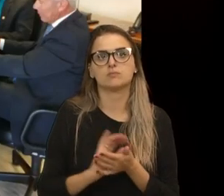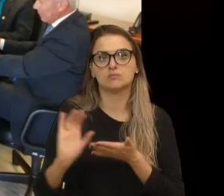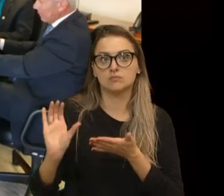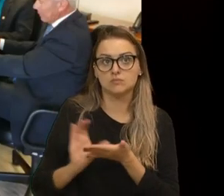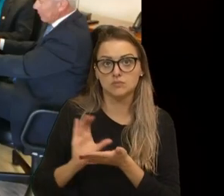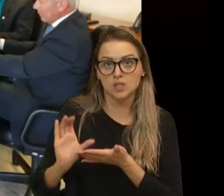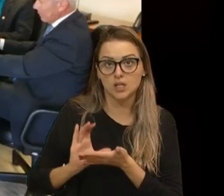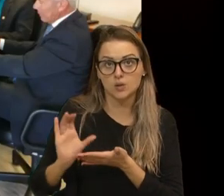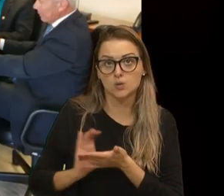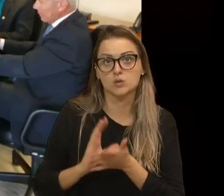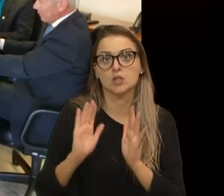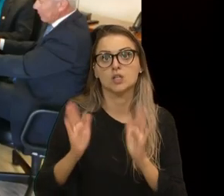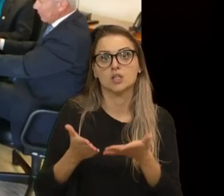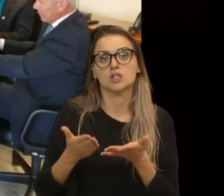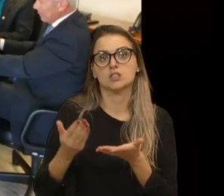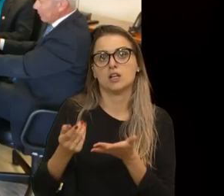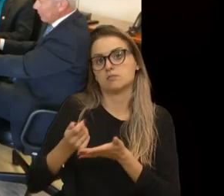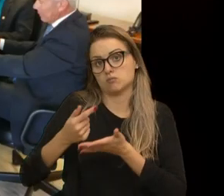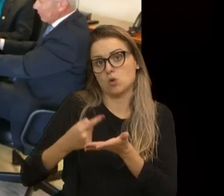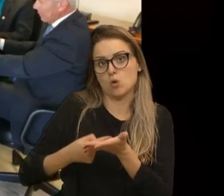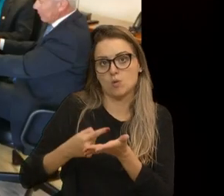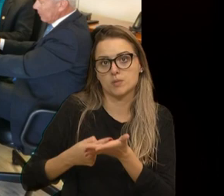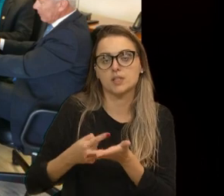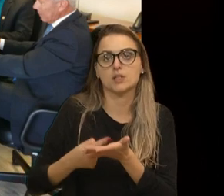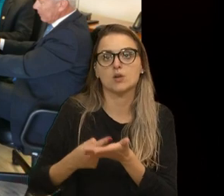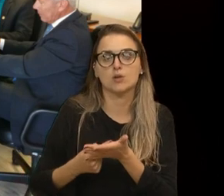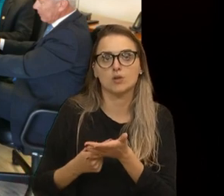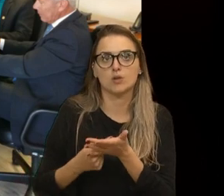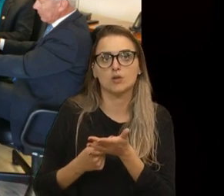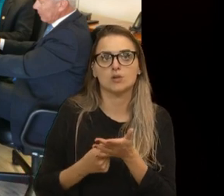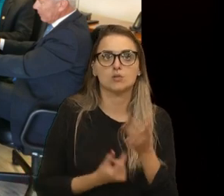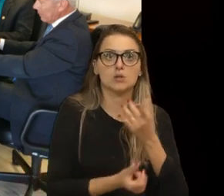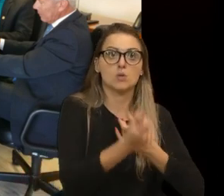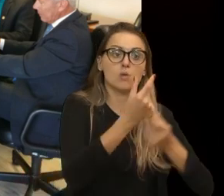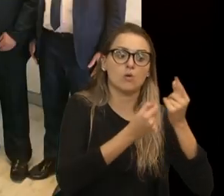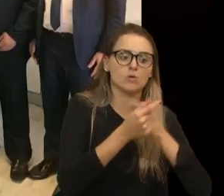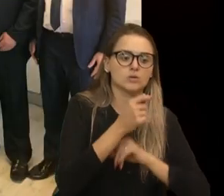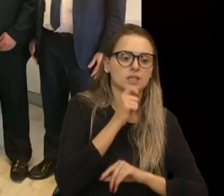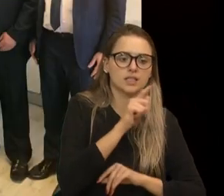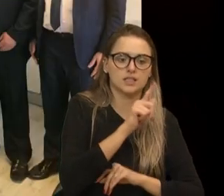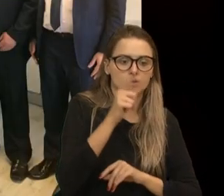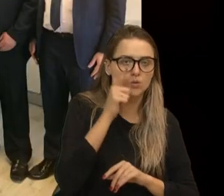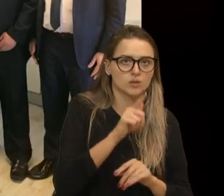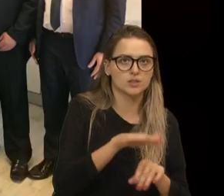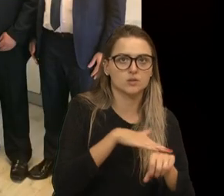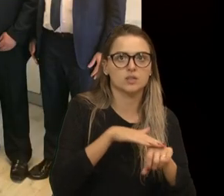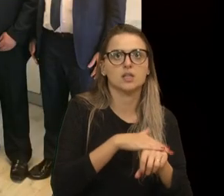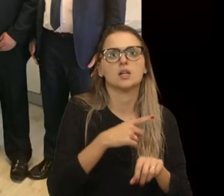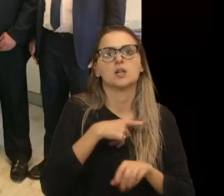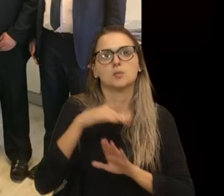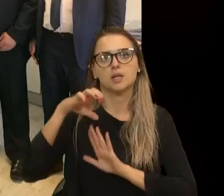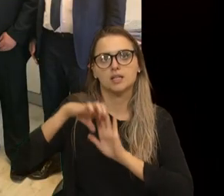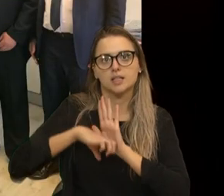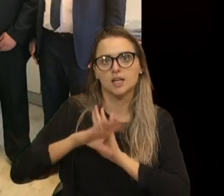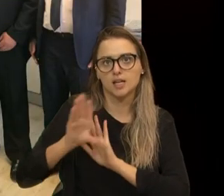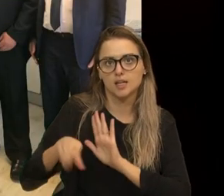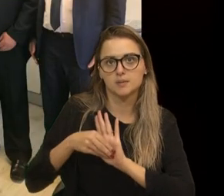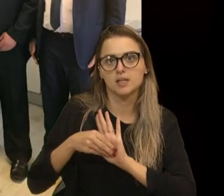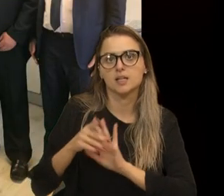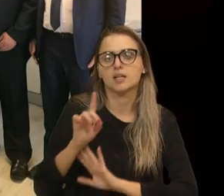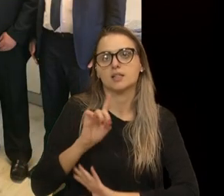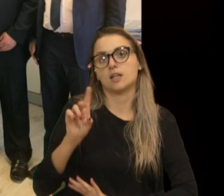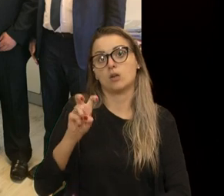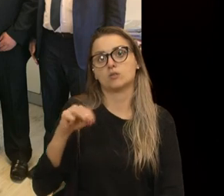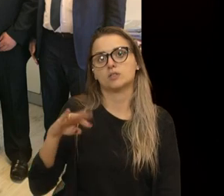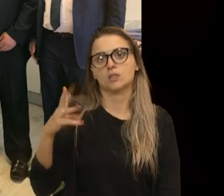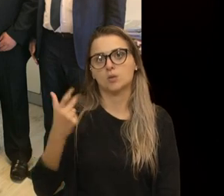já pré-adiantamos com eles e com os demais que nós não conseguimos conversar, para que a gente garanta essas emendas, não 5 milhões, mas talvez nessa